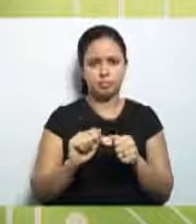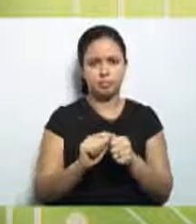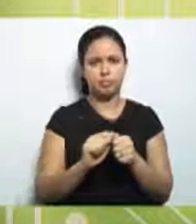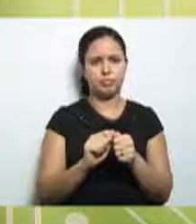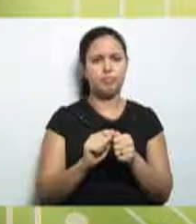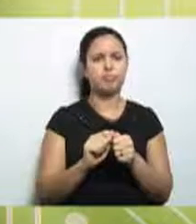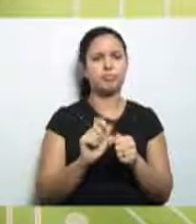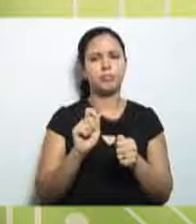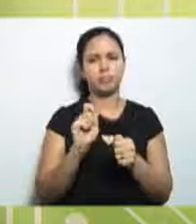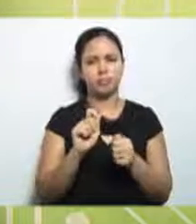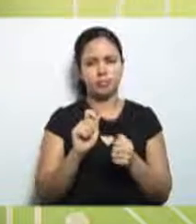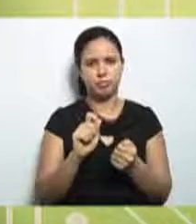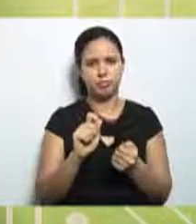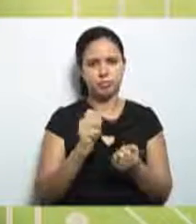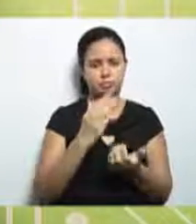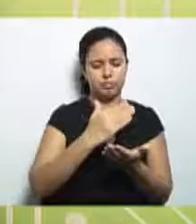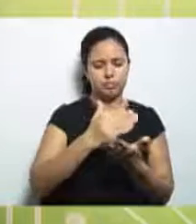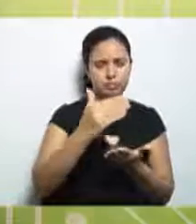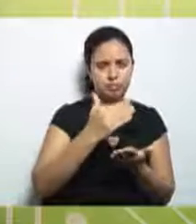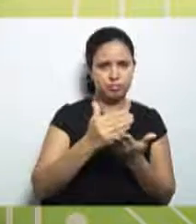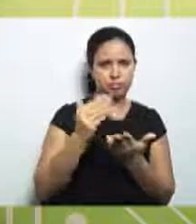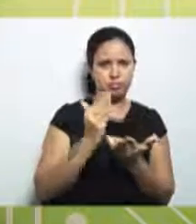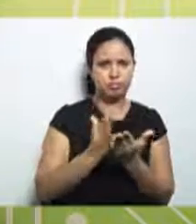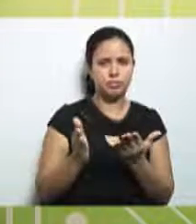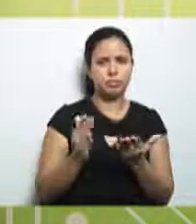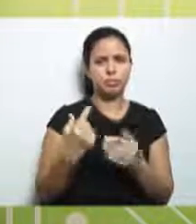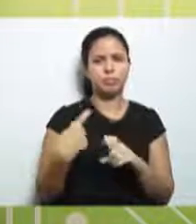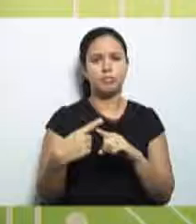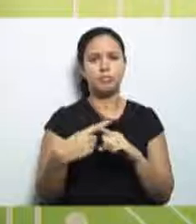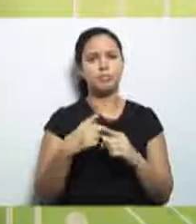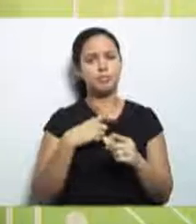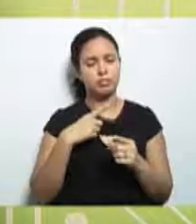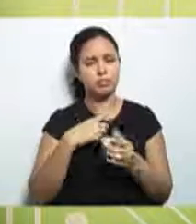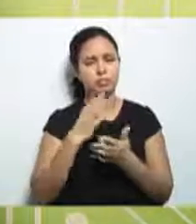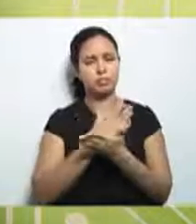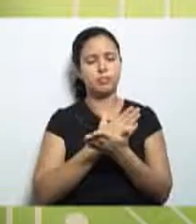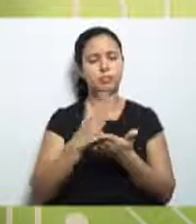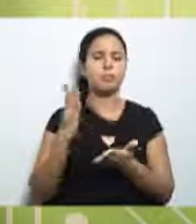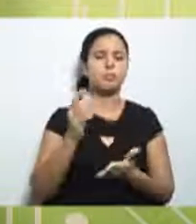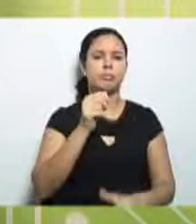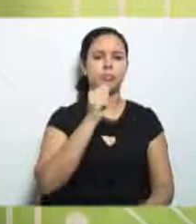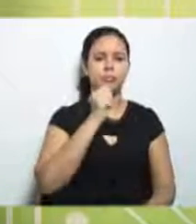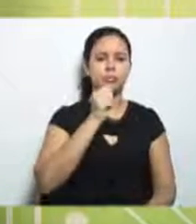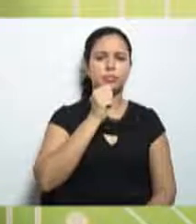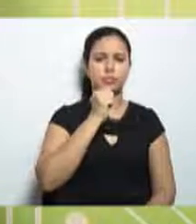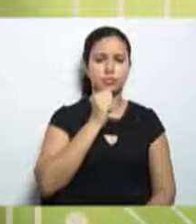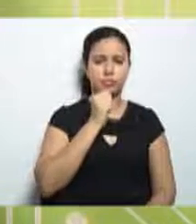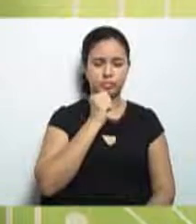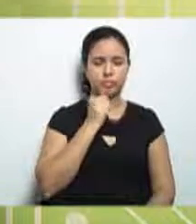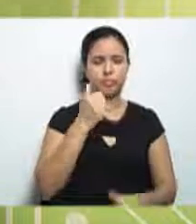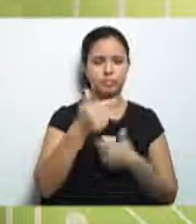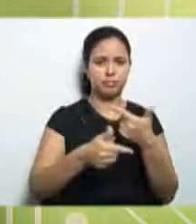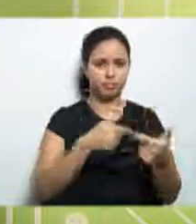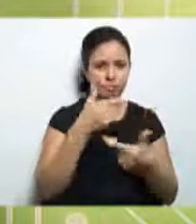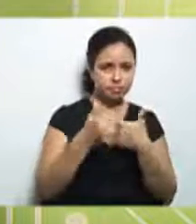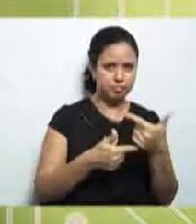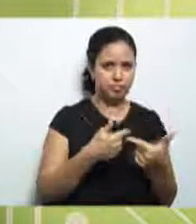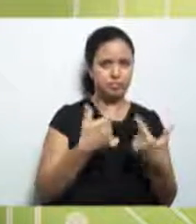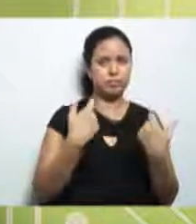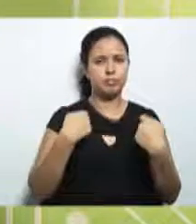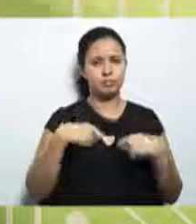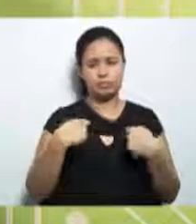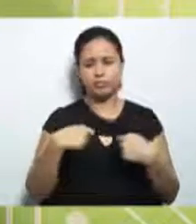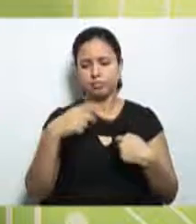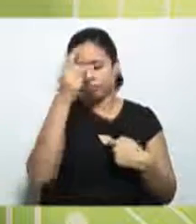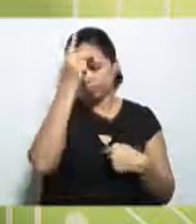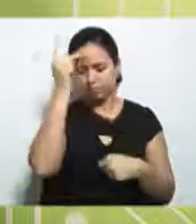ela produzia o excedente? Porque existiam aqueles que não trabalhavam. Então, os que trabalhavam precisavam produzir para si